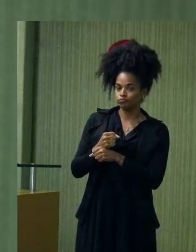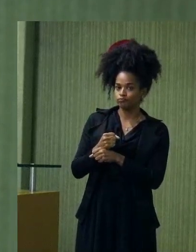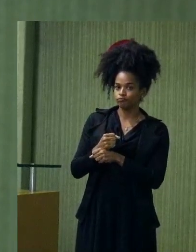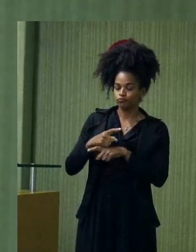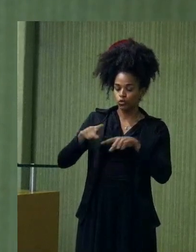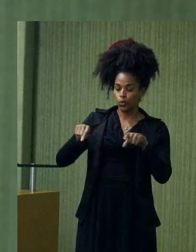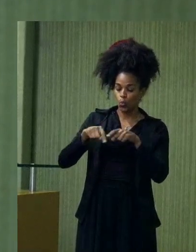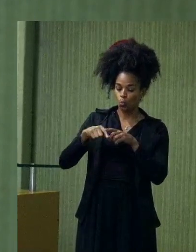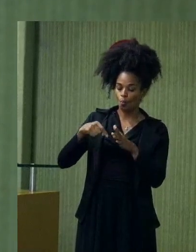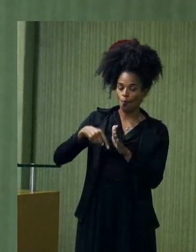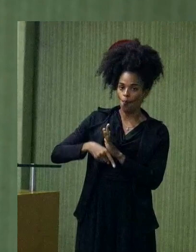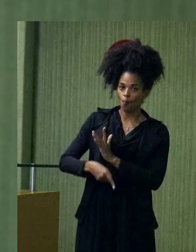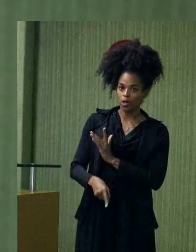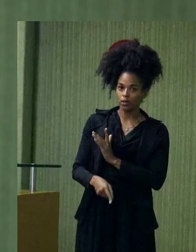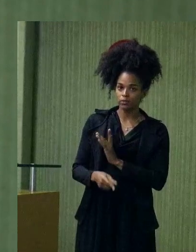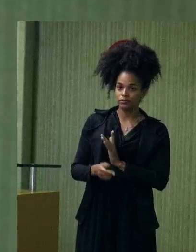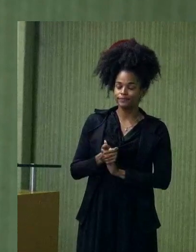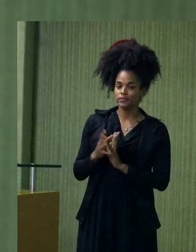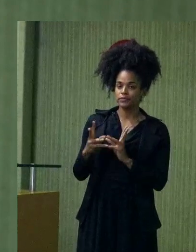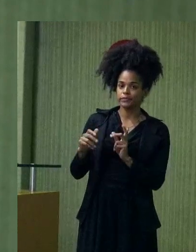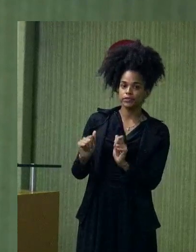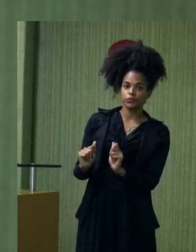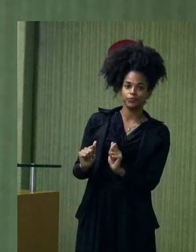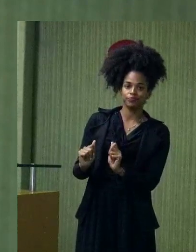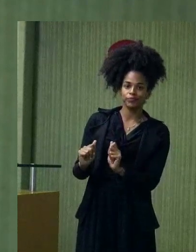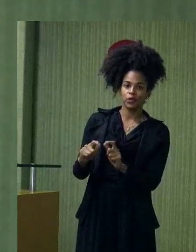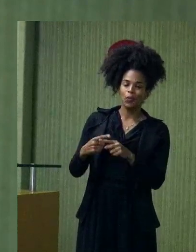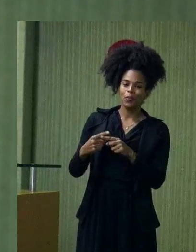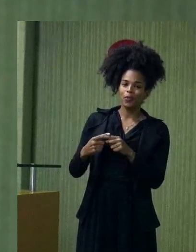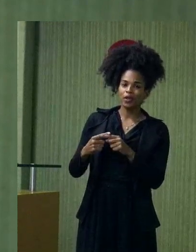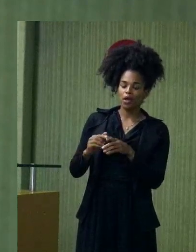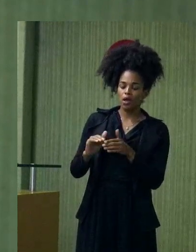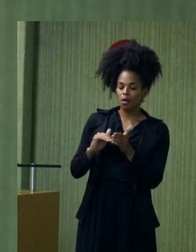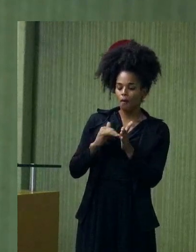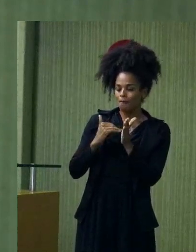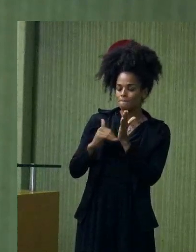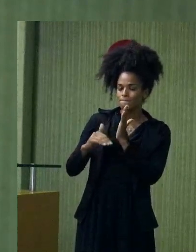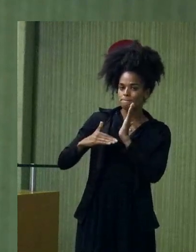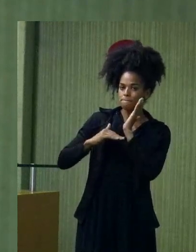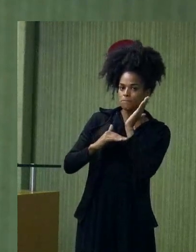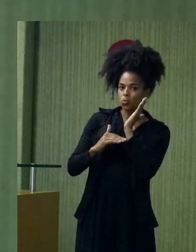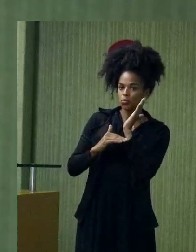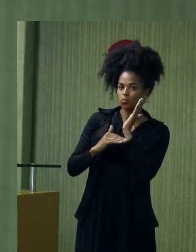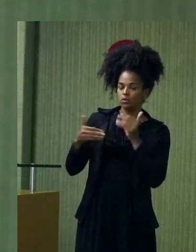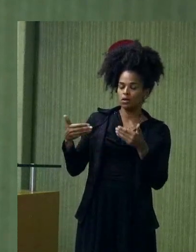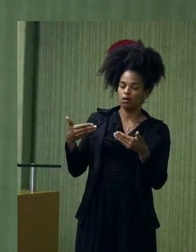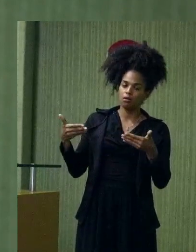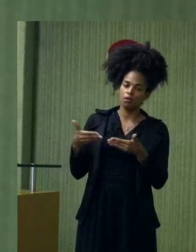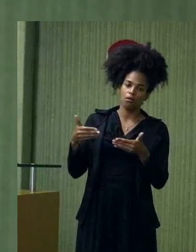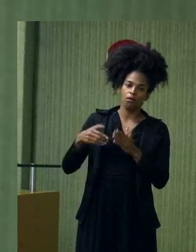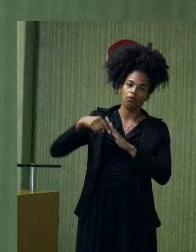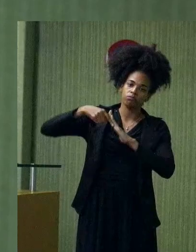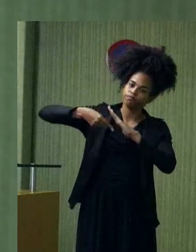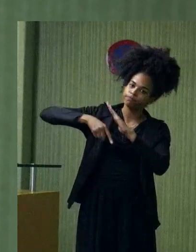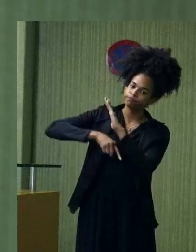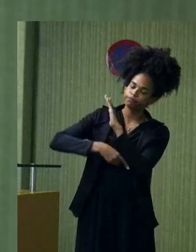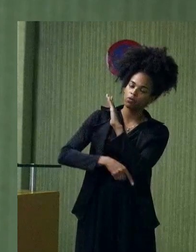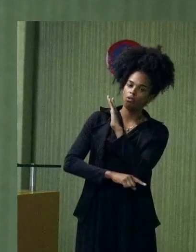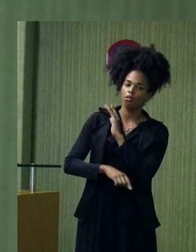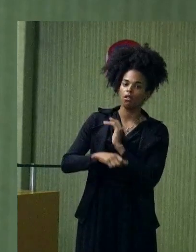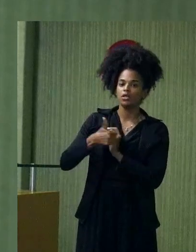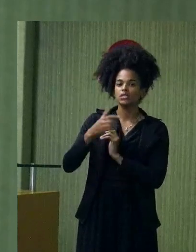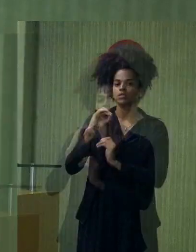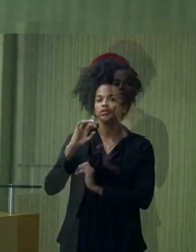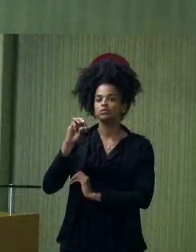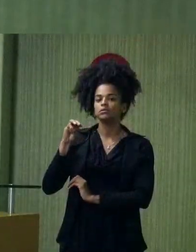eram rasos então agora eles estão colocando cavando Possos com mais de 120 m de profundidade pra escola